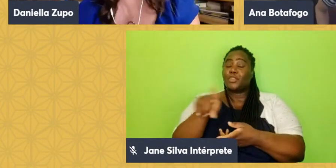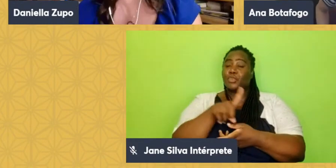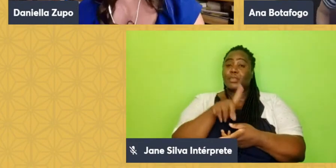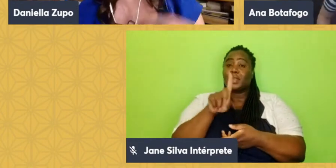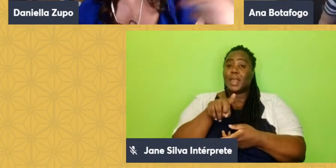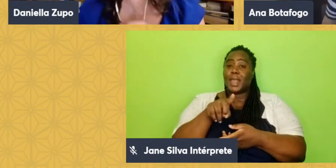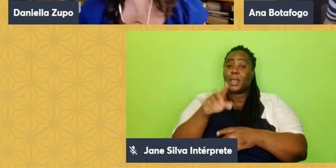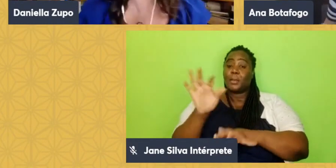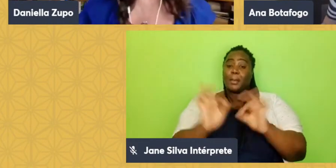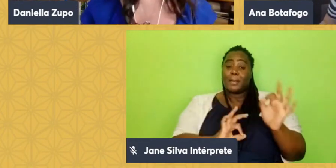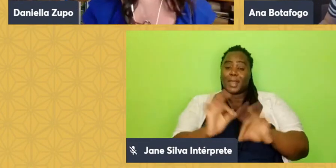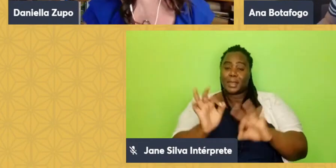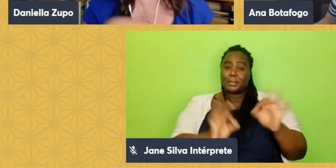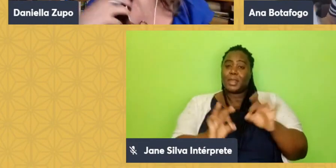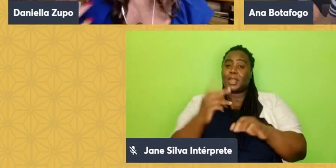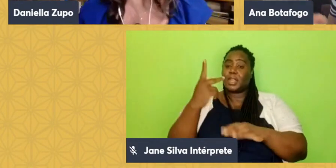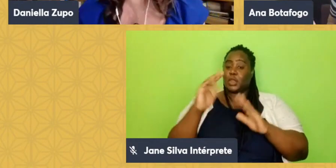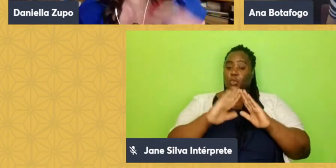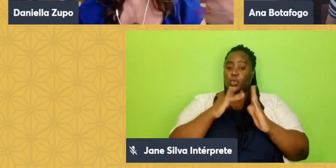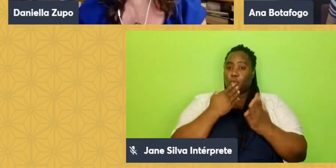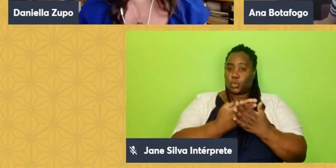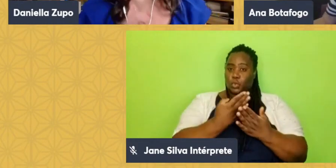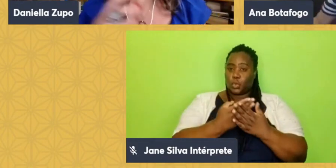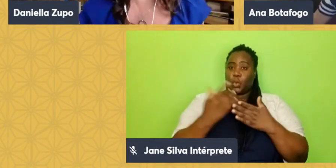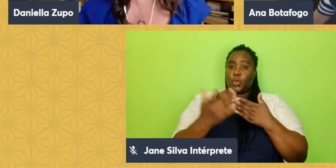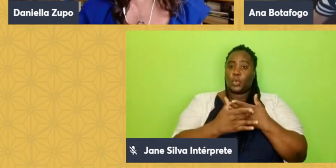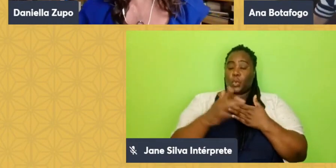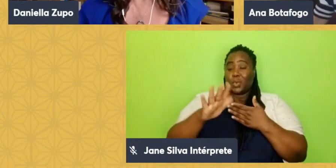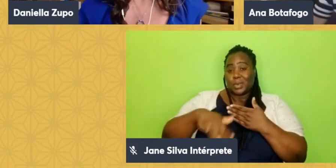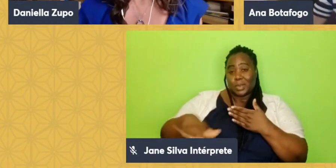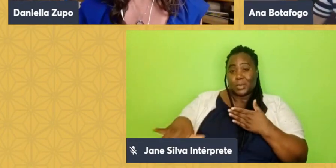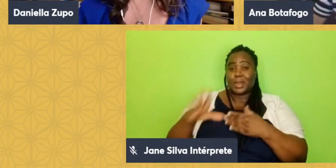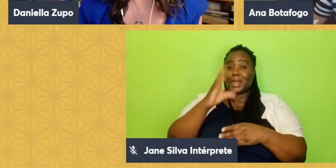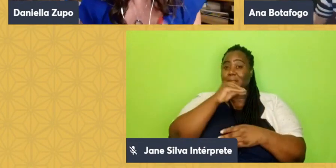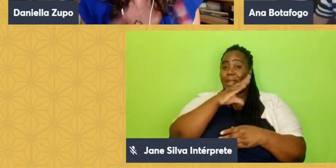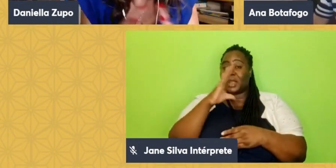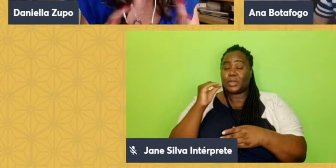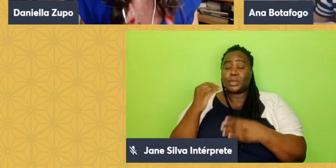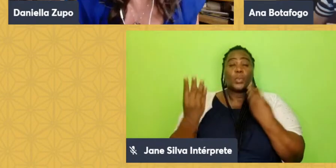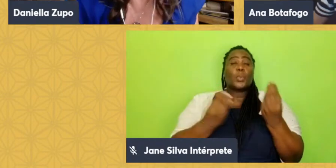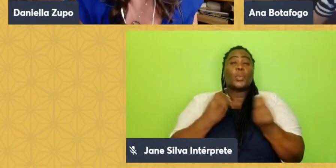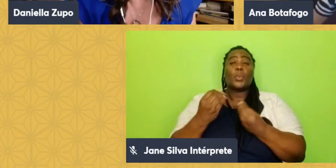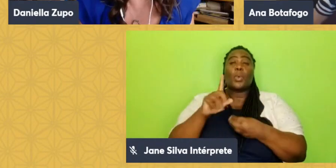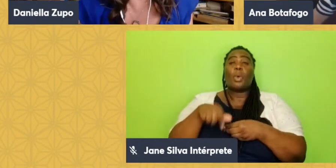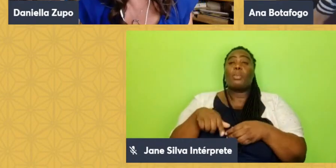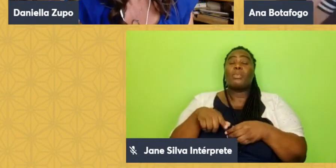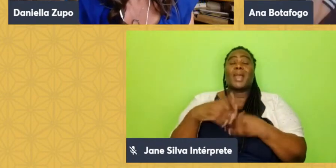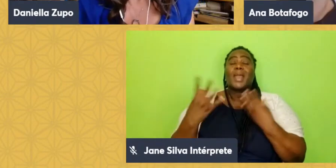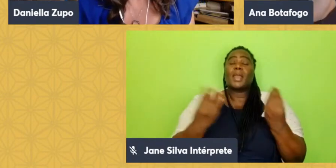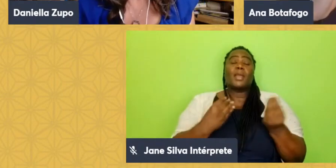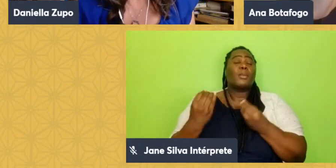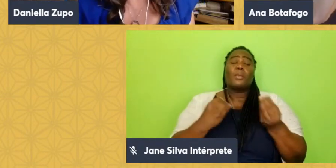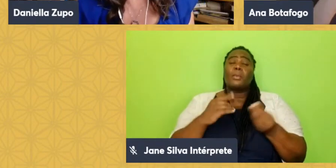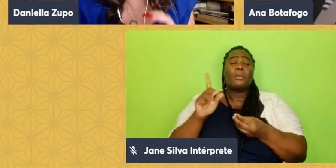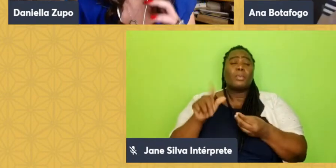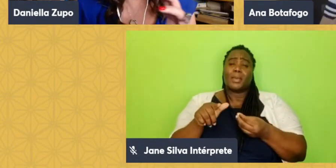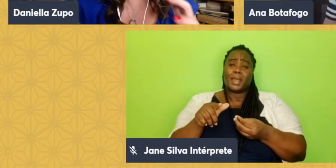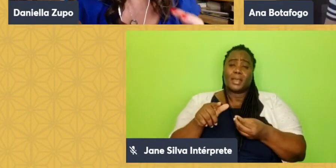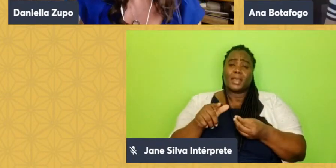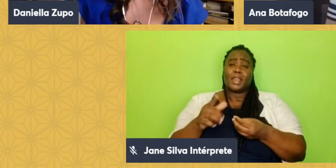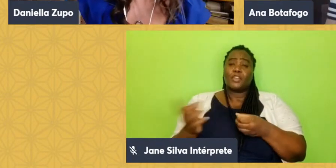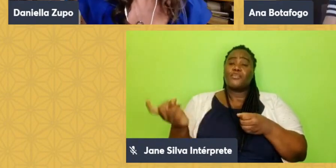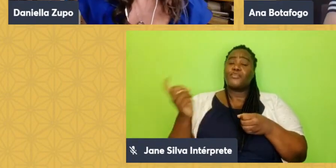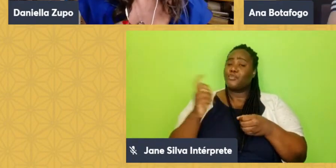é uma preparadora das suas escolas em contato com crianças pré-adolescentes como está sendo isso como tá sendo